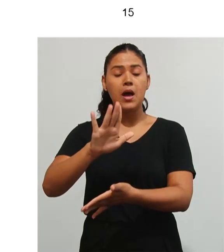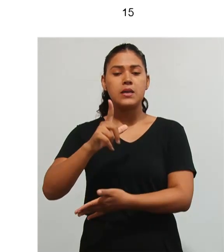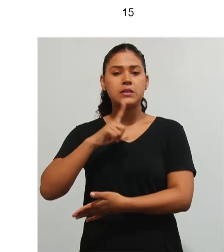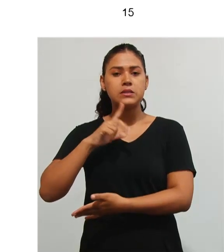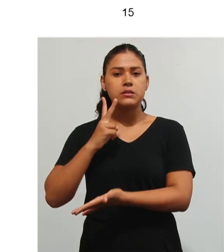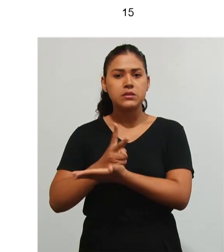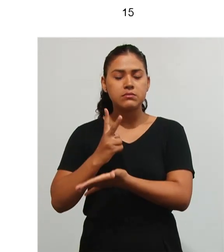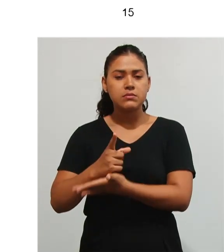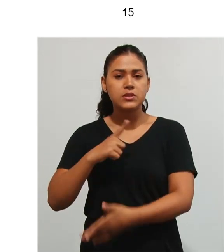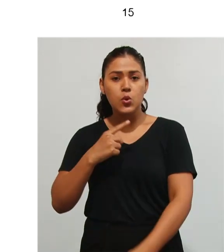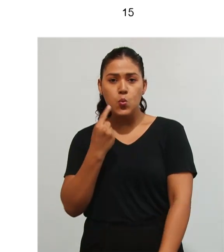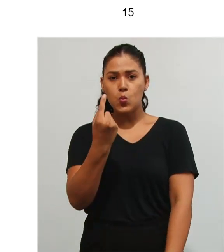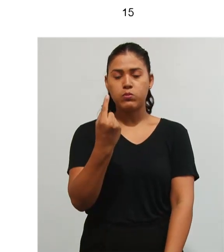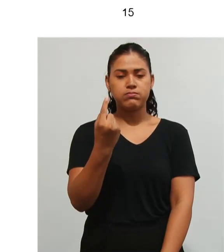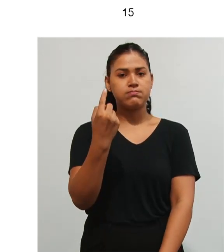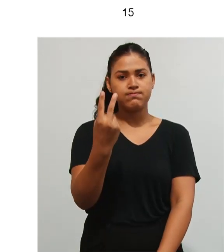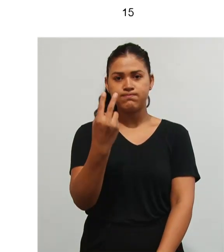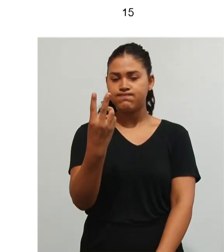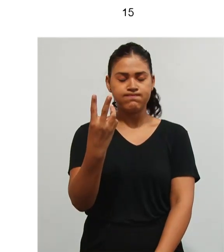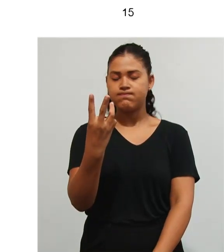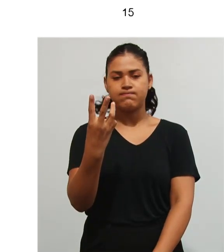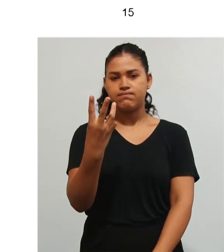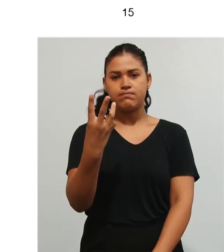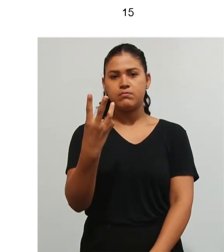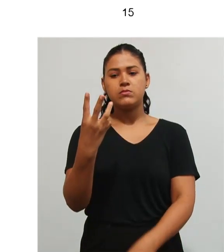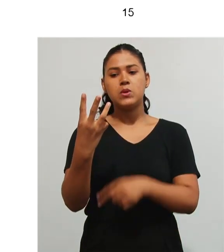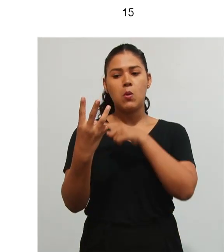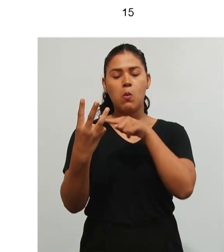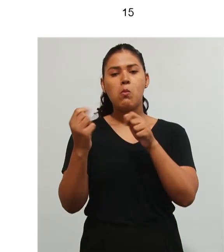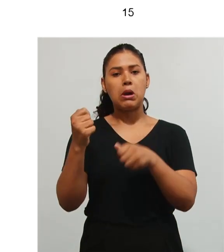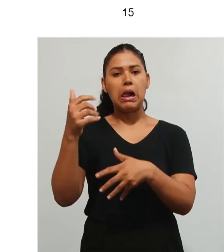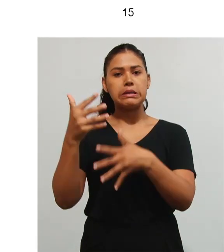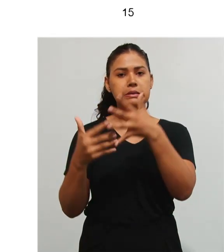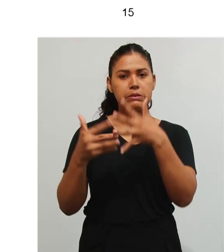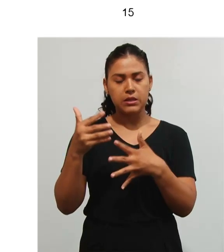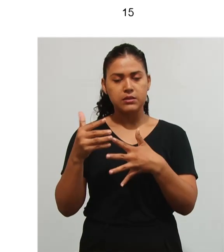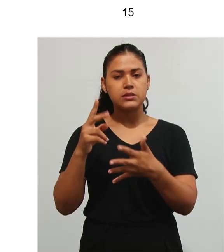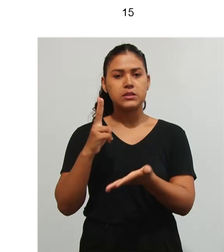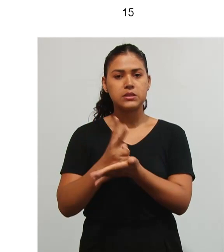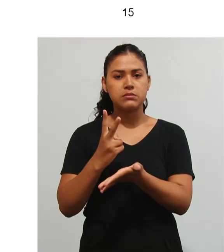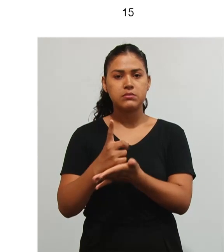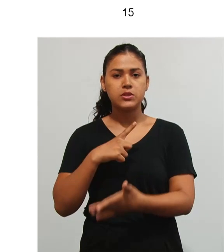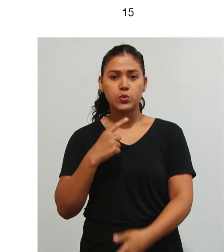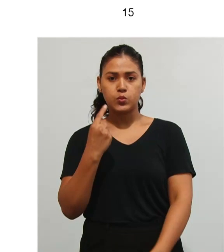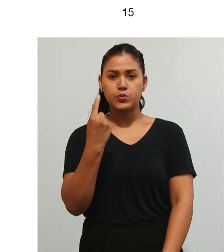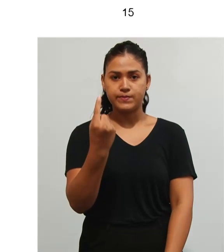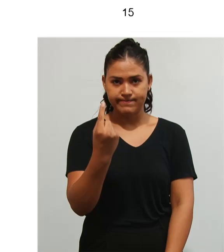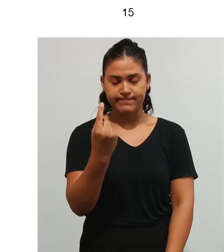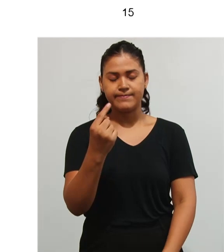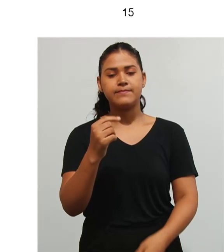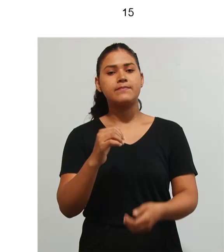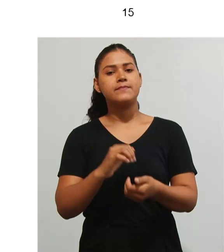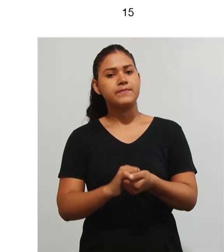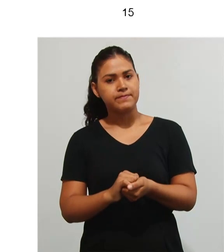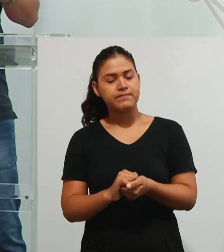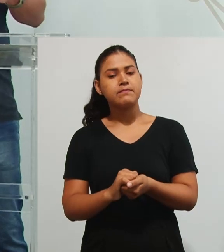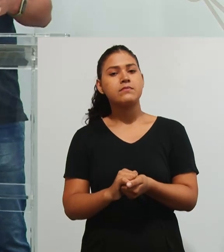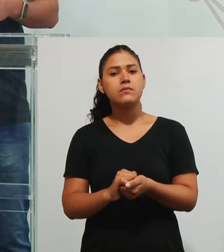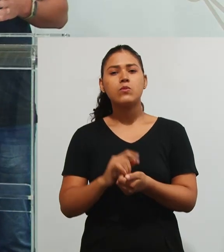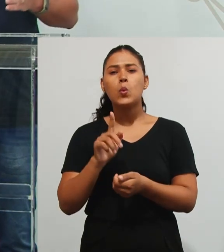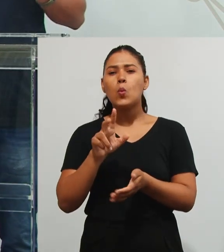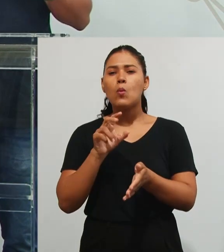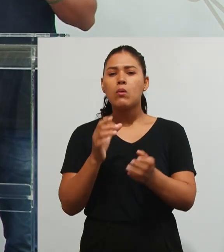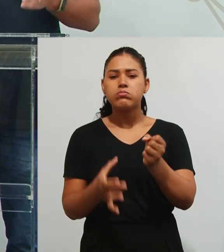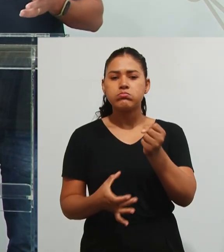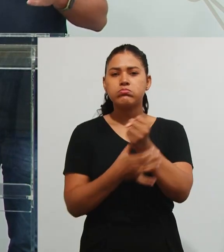no computador, porque senão um pode detectar o outro como uma ameaça. E o mais importante é, o